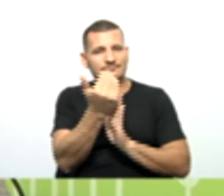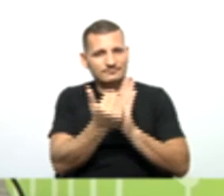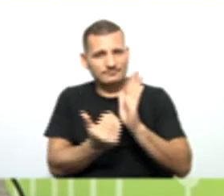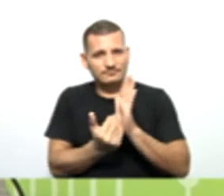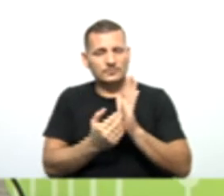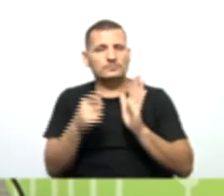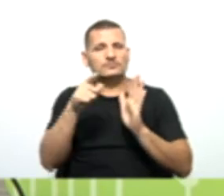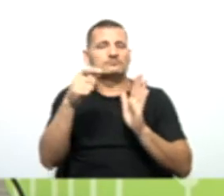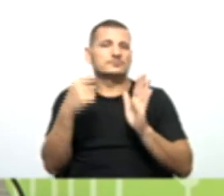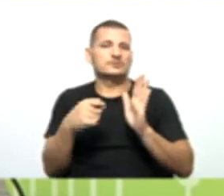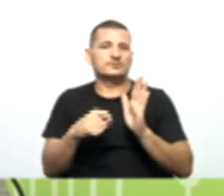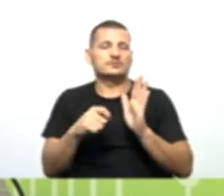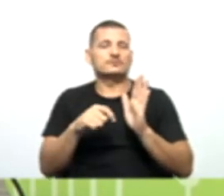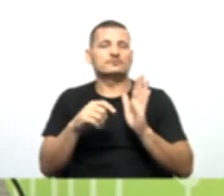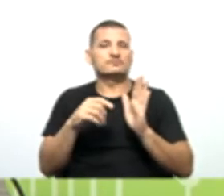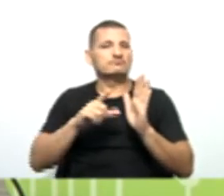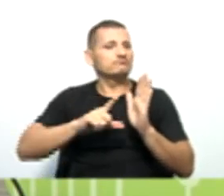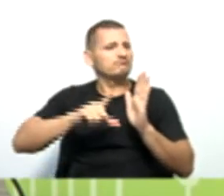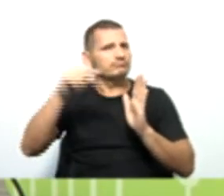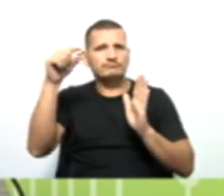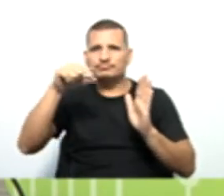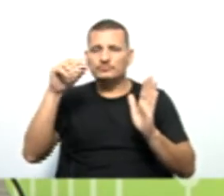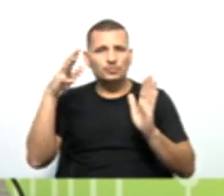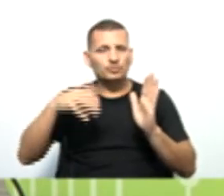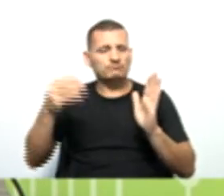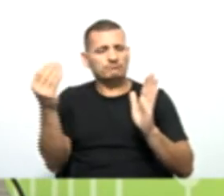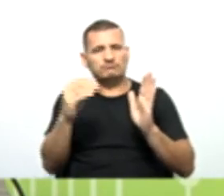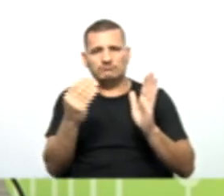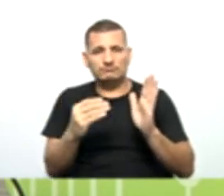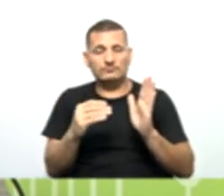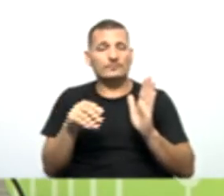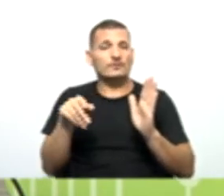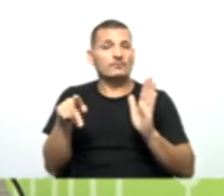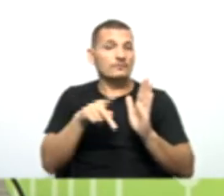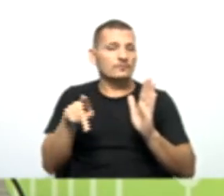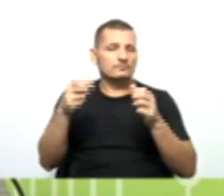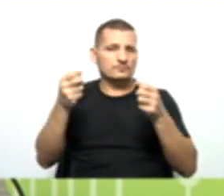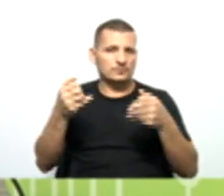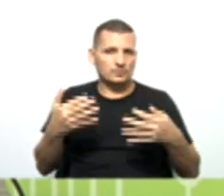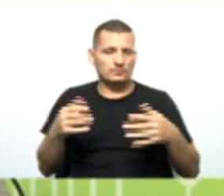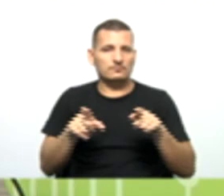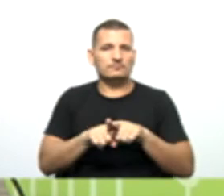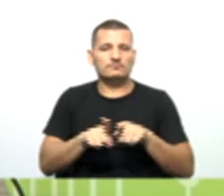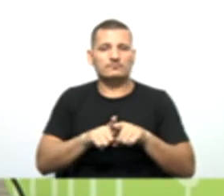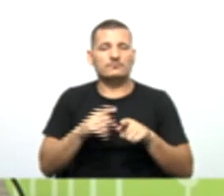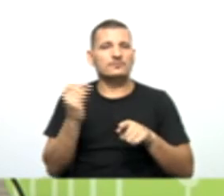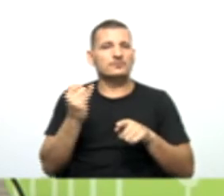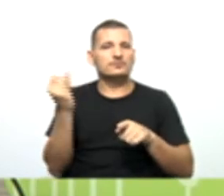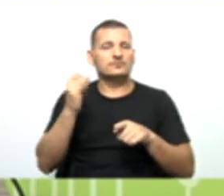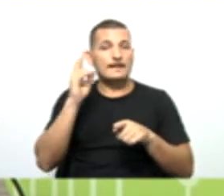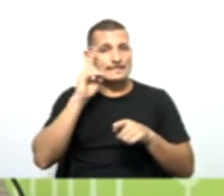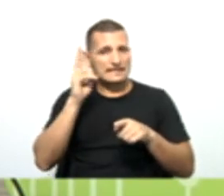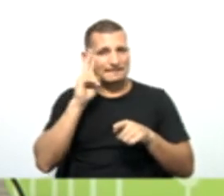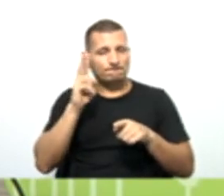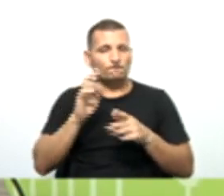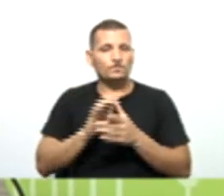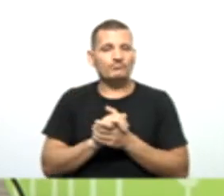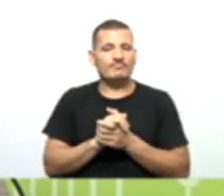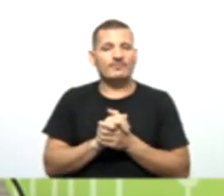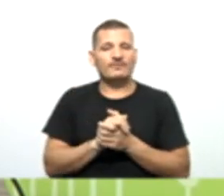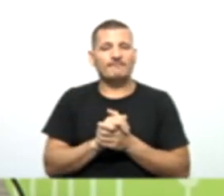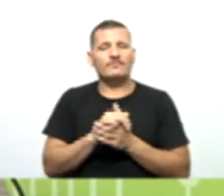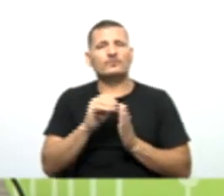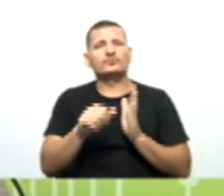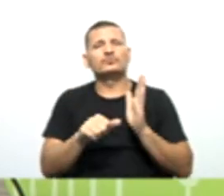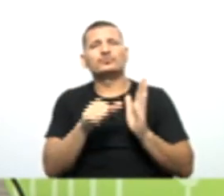essas atividades. E algo que o professor frisou aí, que é bem importante, a gente está salientando aqui, é em relação à troca,